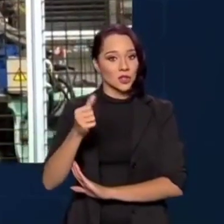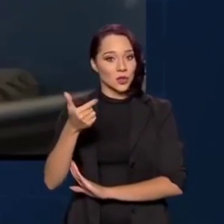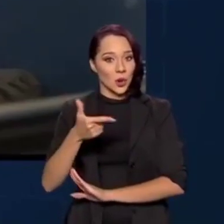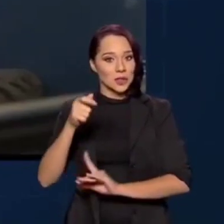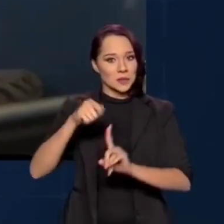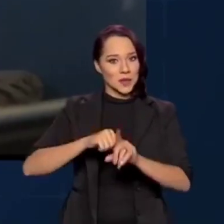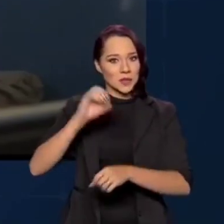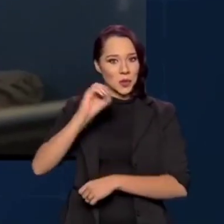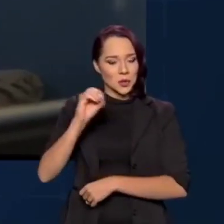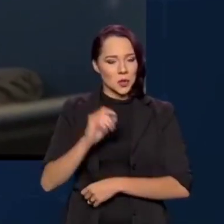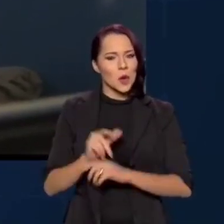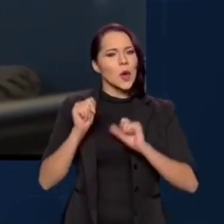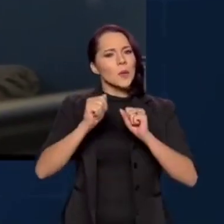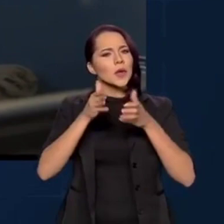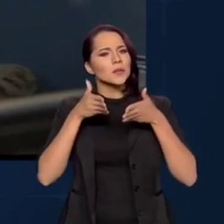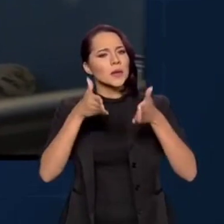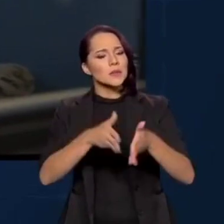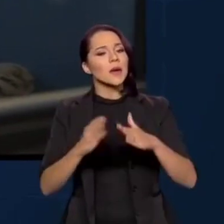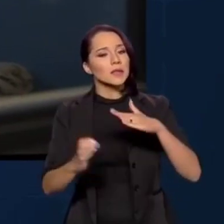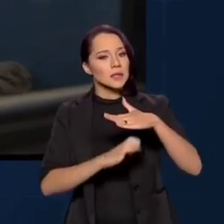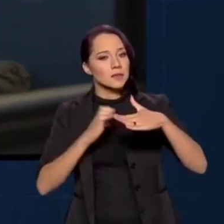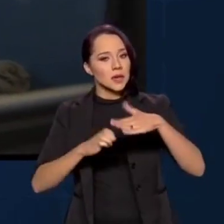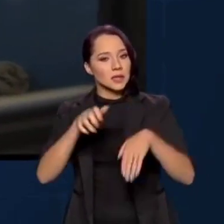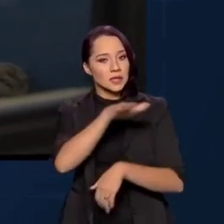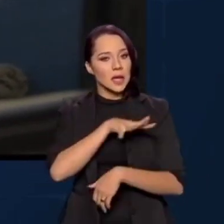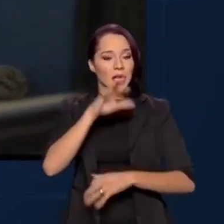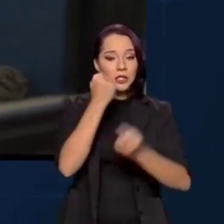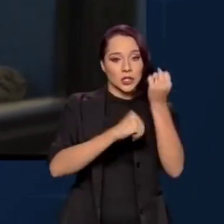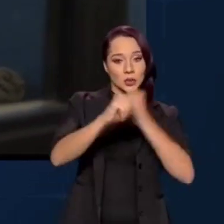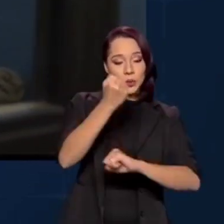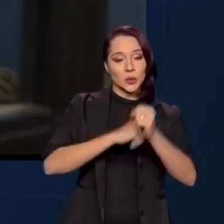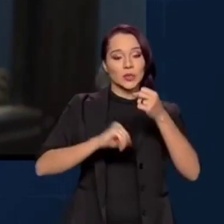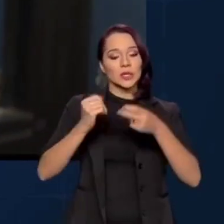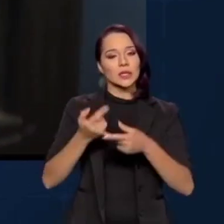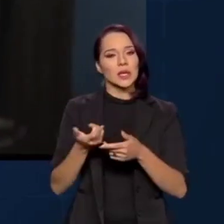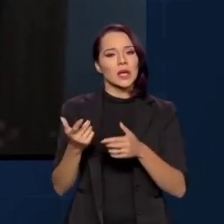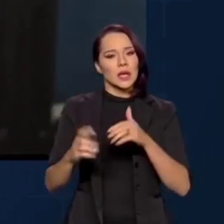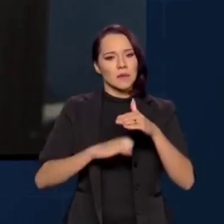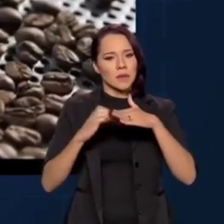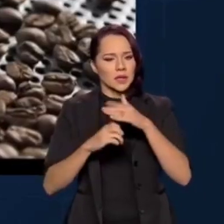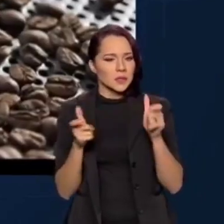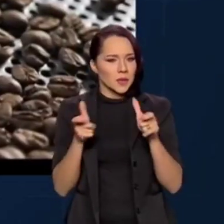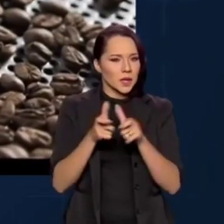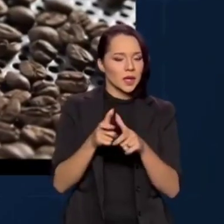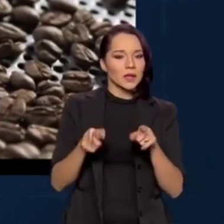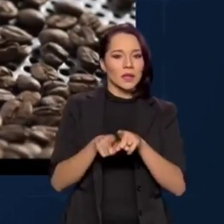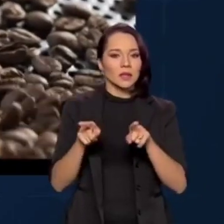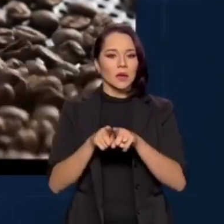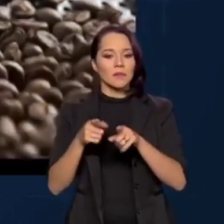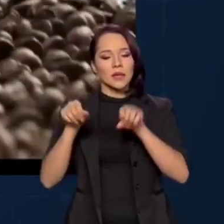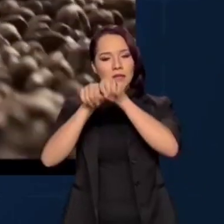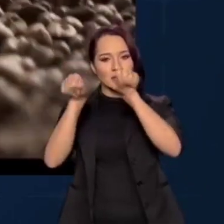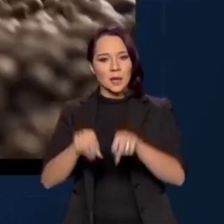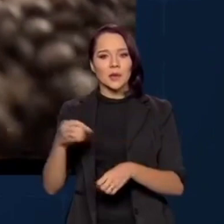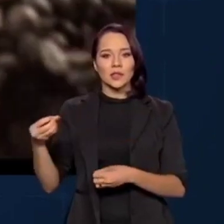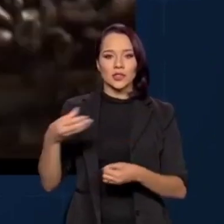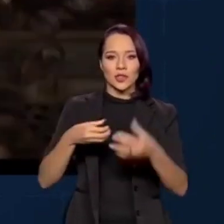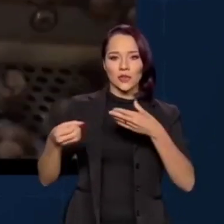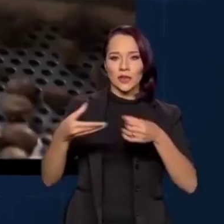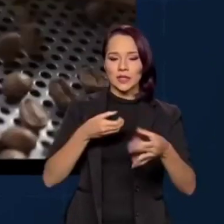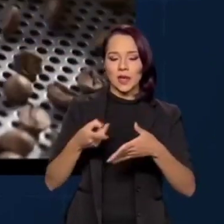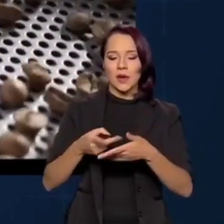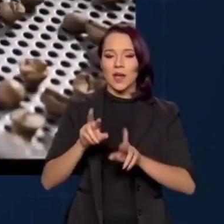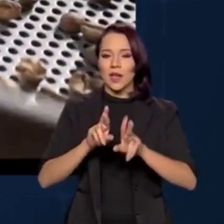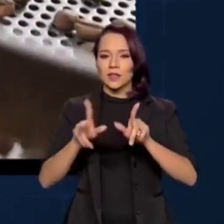outubro. Podem participar as empresas do setor industrial, pequenos negócios e ecossistemas de inovação em